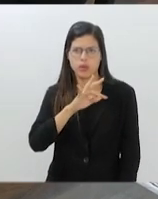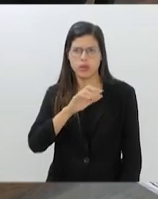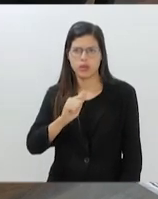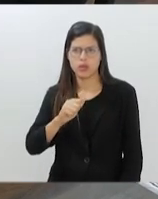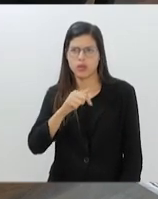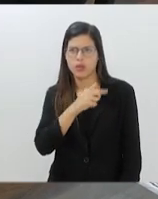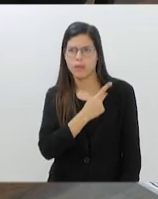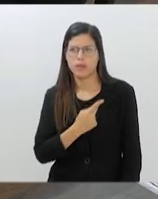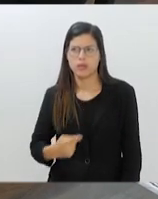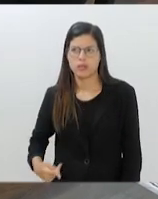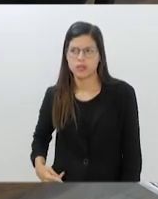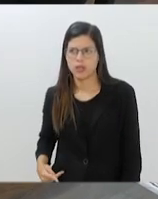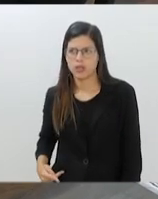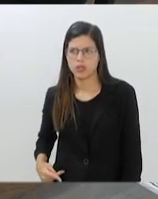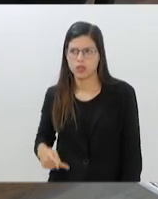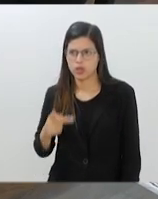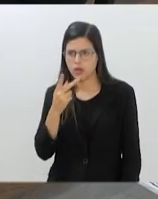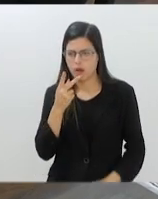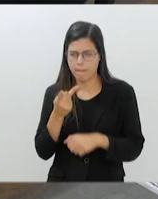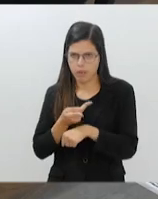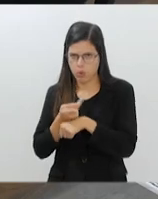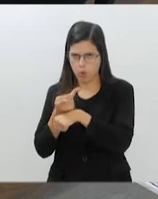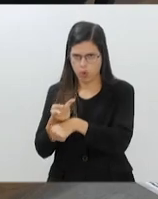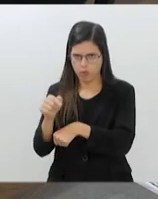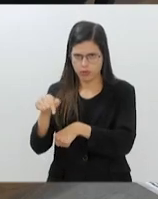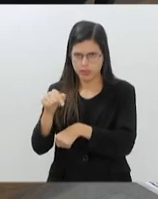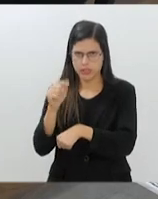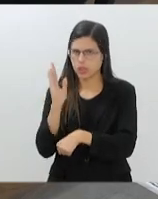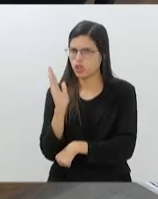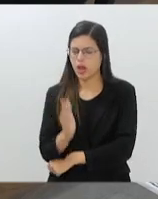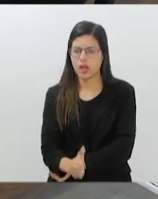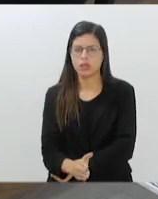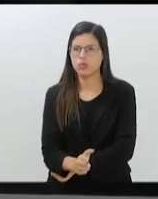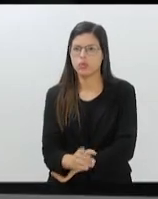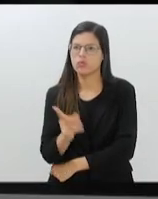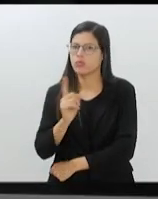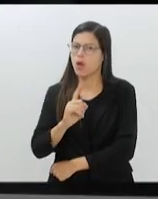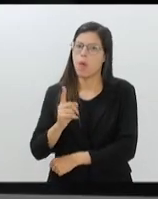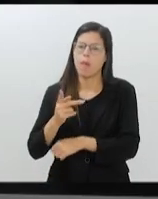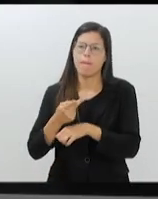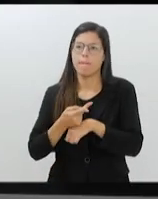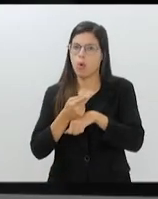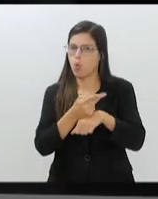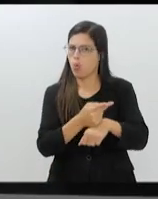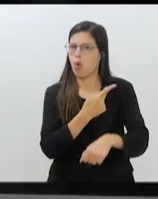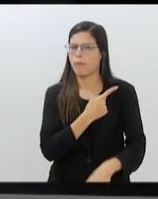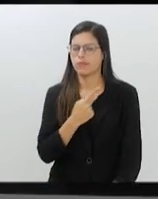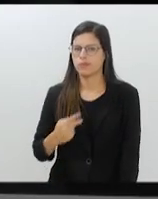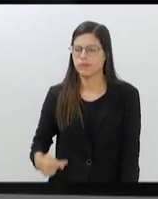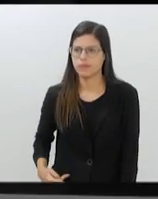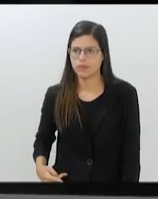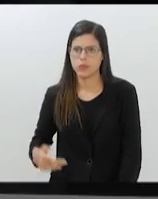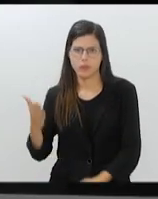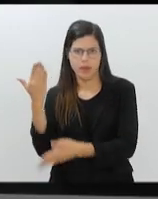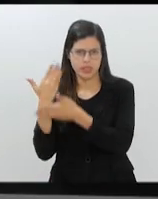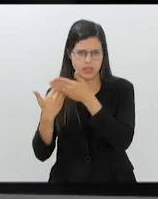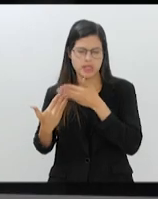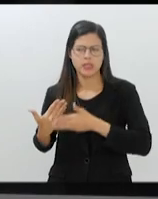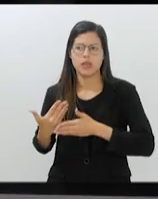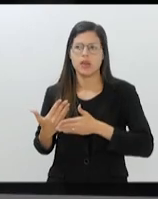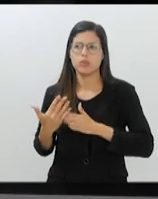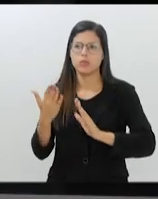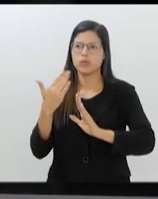casa bloco sim ela falou com a senhora Procurou a senhora diretamente não Procurou a presidência na época e enviou PR pr